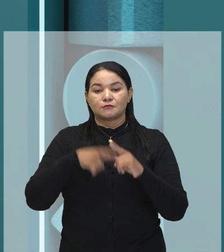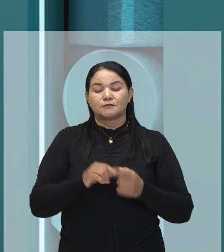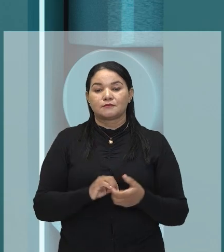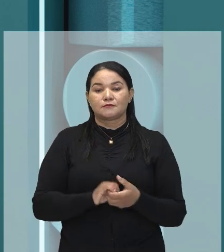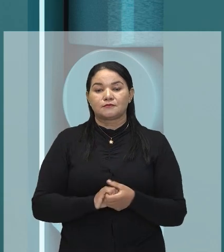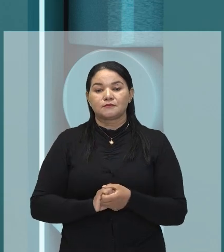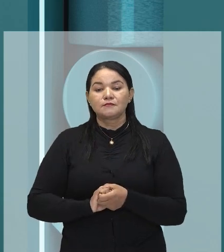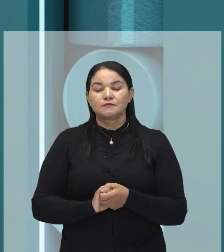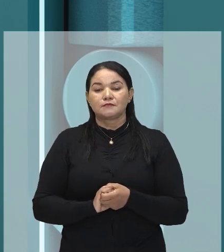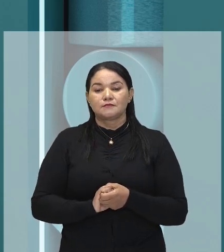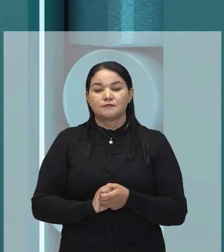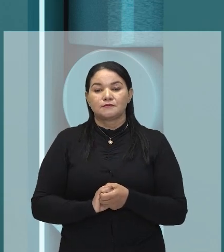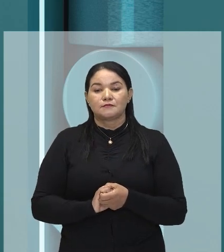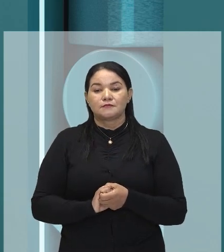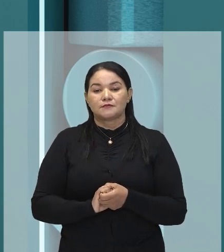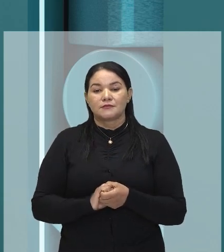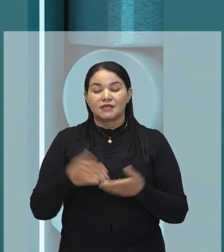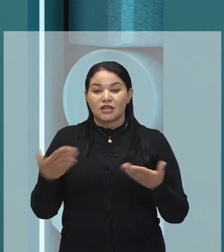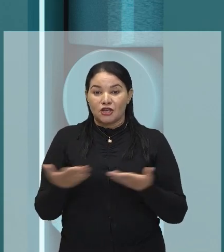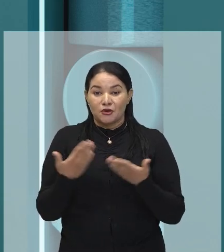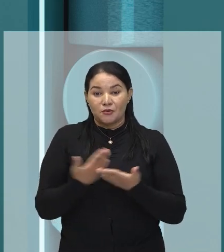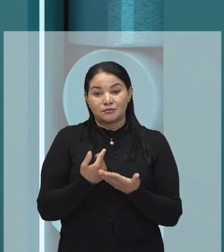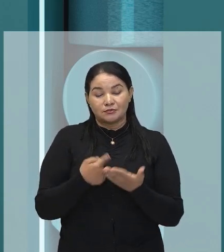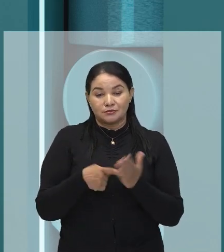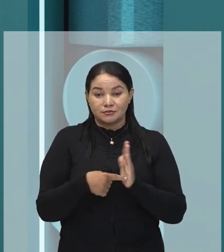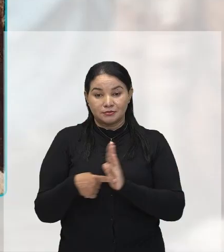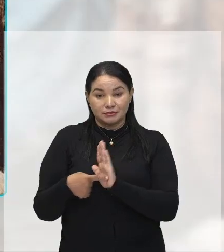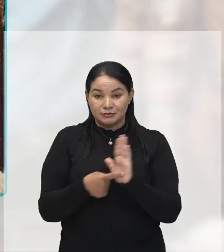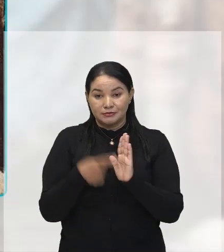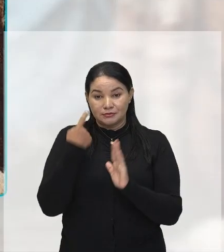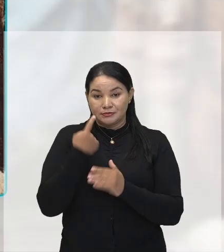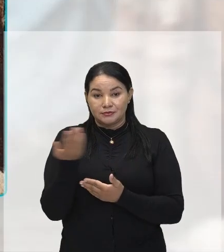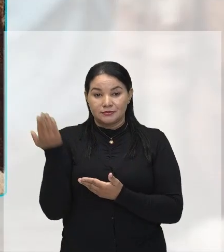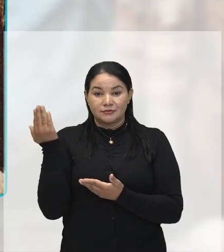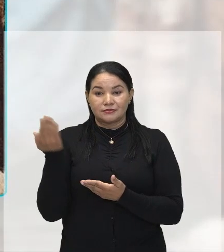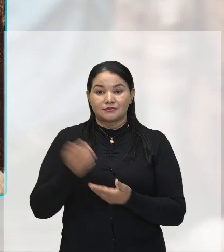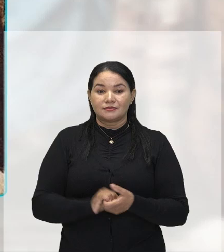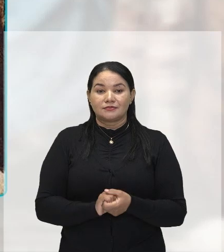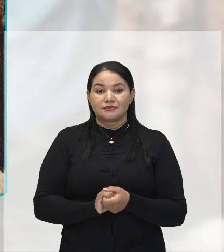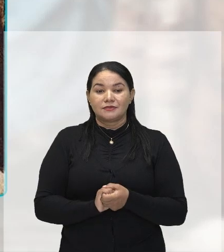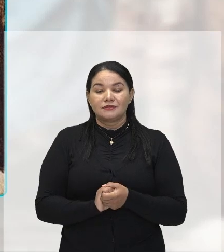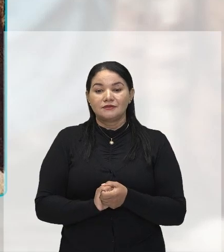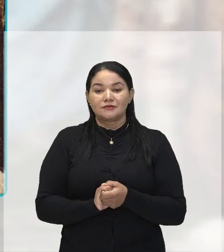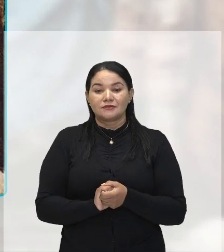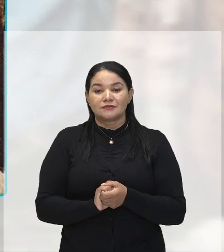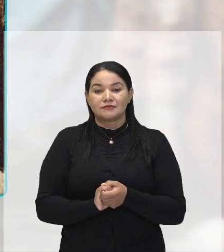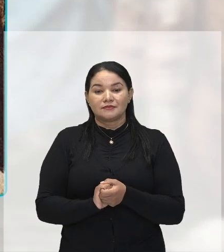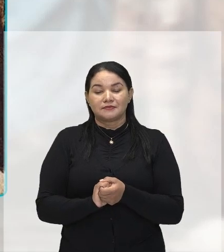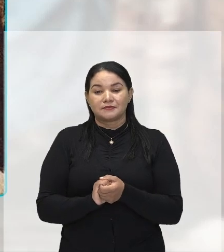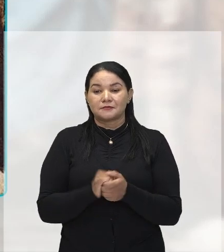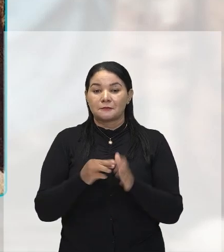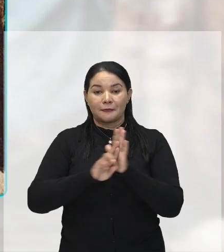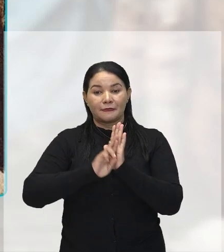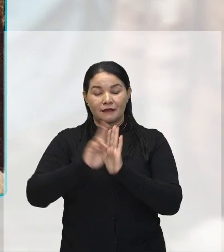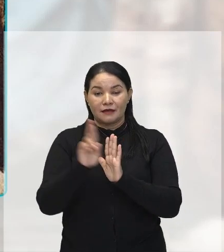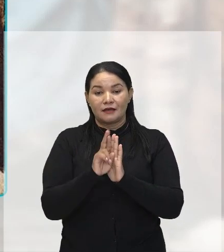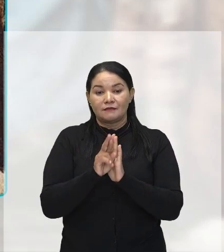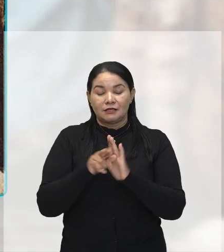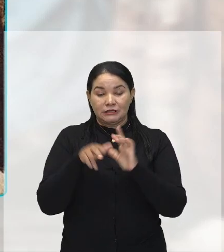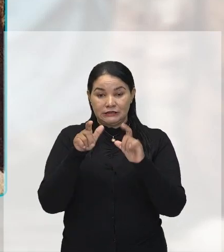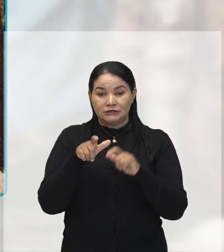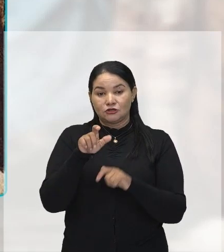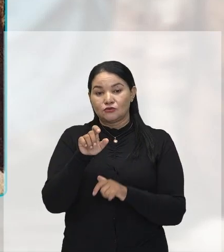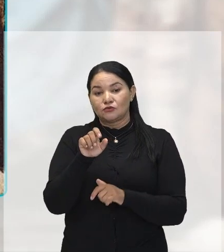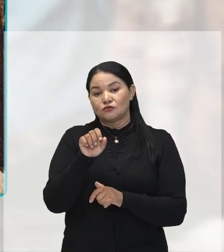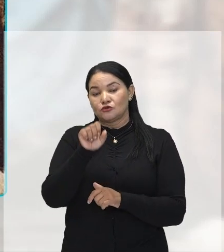E vamos mostrar a imagem dessa dança fandango, que representa a região sudeste. Aí vocês podem